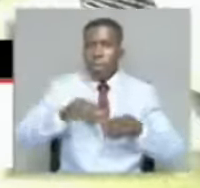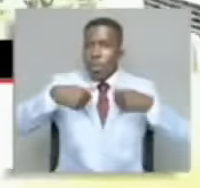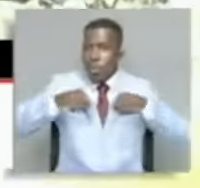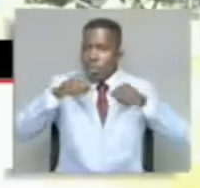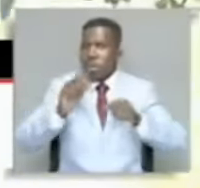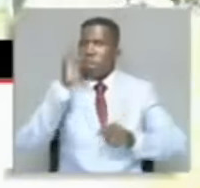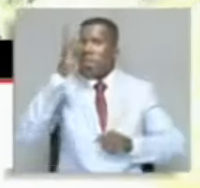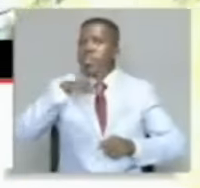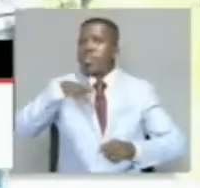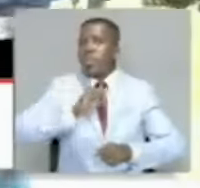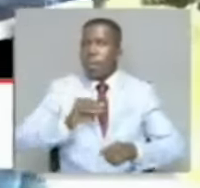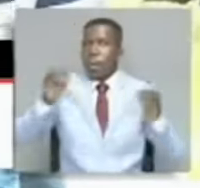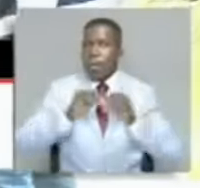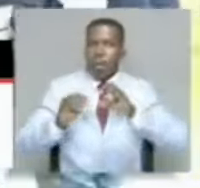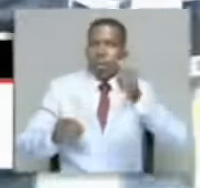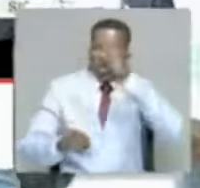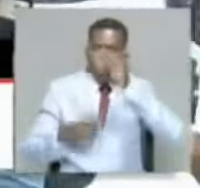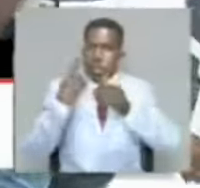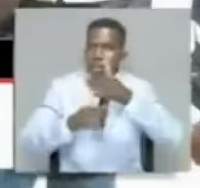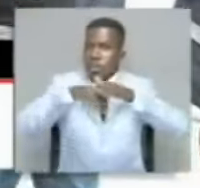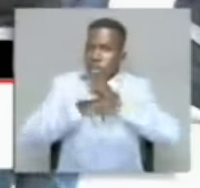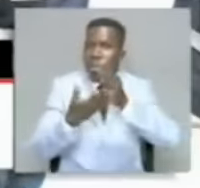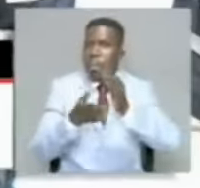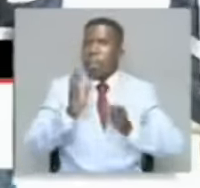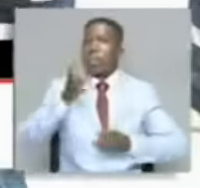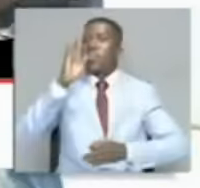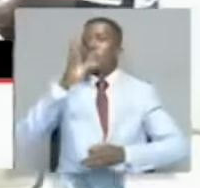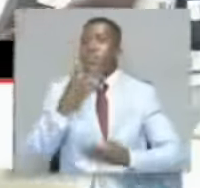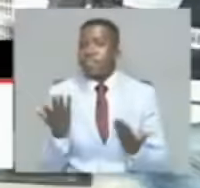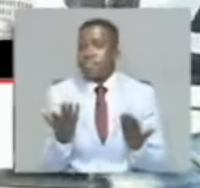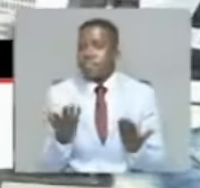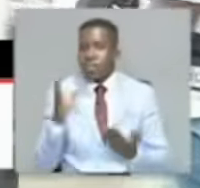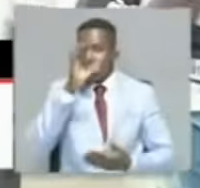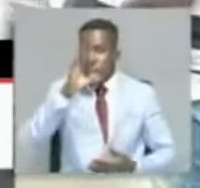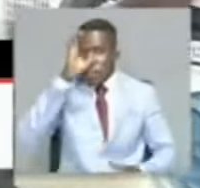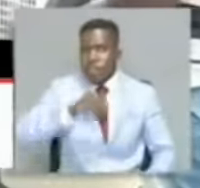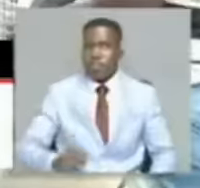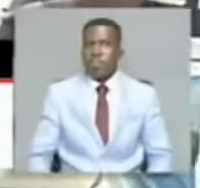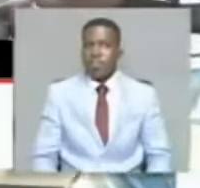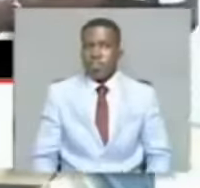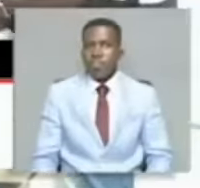motorizada e o que atuou no interior do banco. Este engajamento permitiu deter